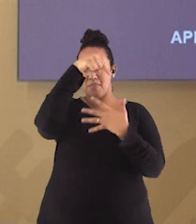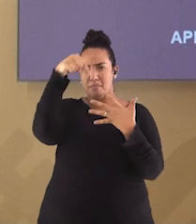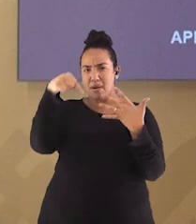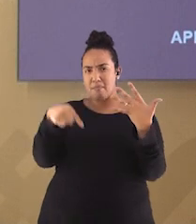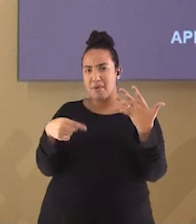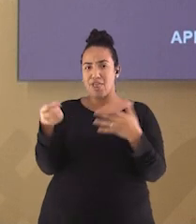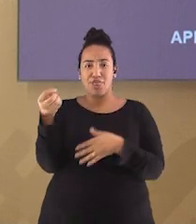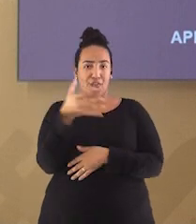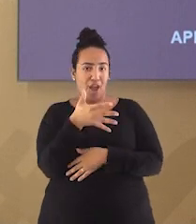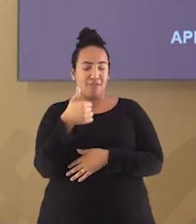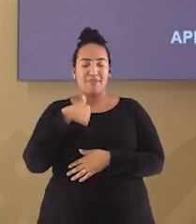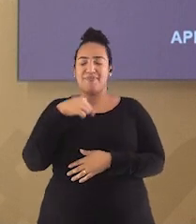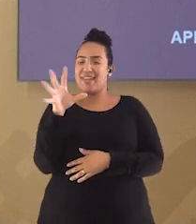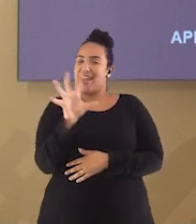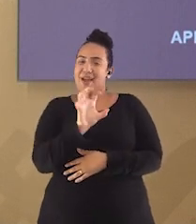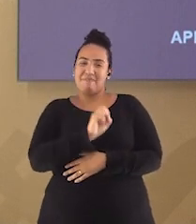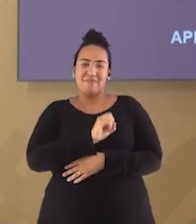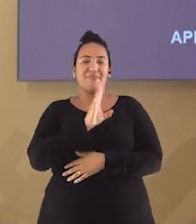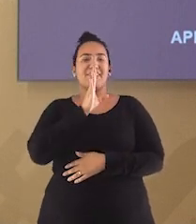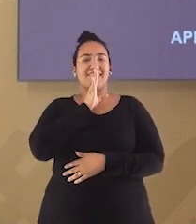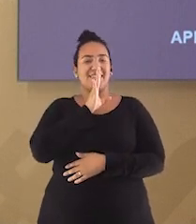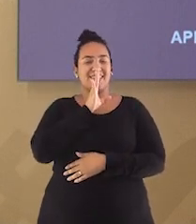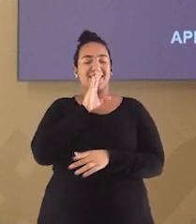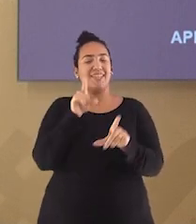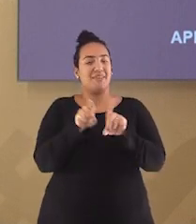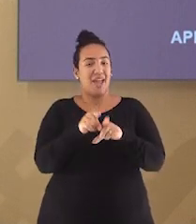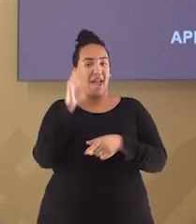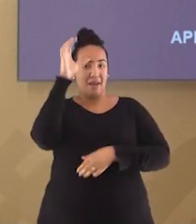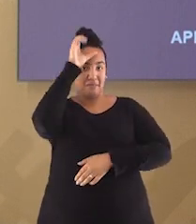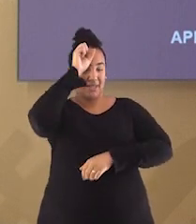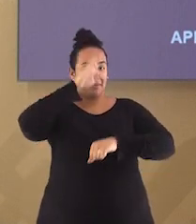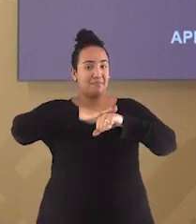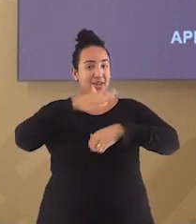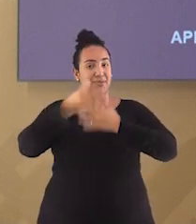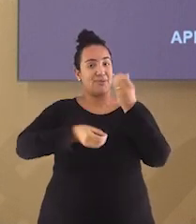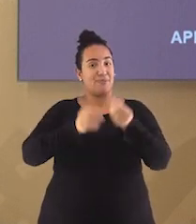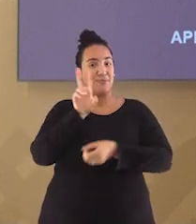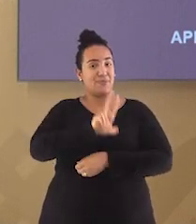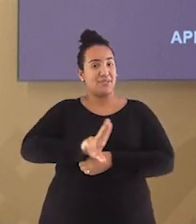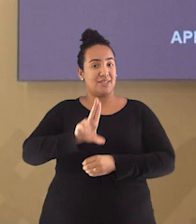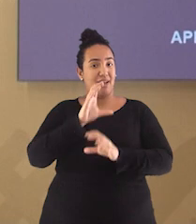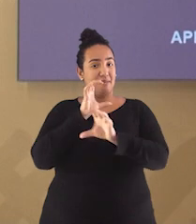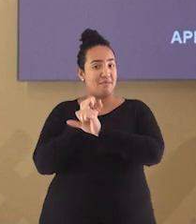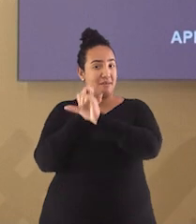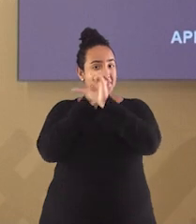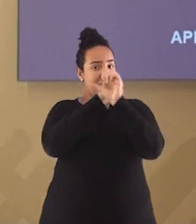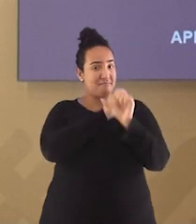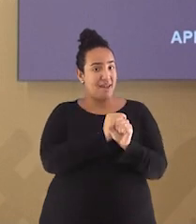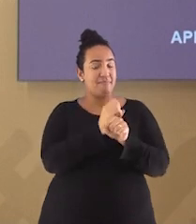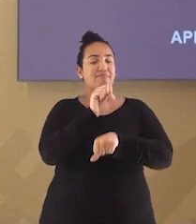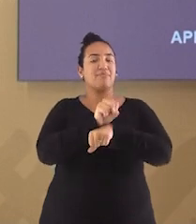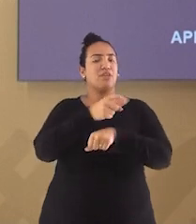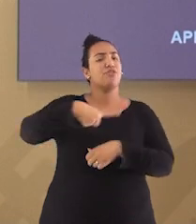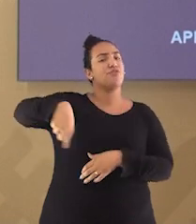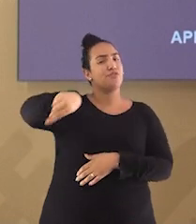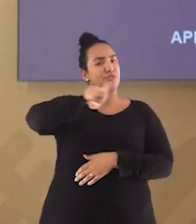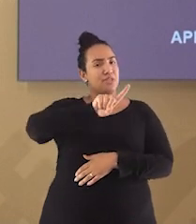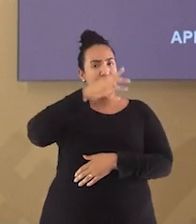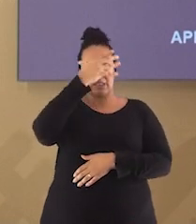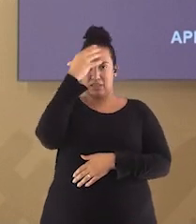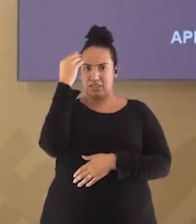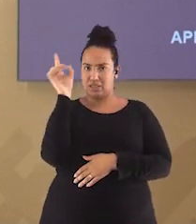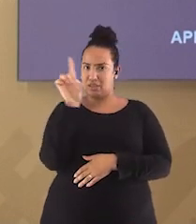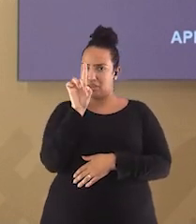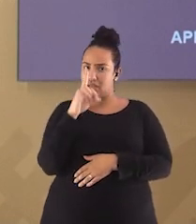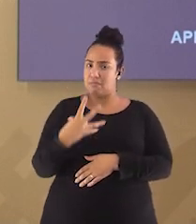novas Eu adorei conhecer e ver algumas formas de aplicação do perímetro espero que vocês não tenham se esquecido